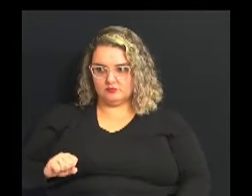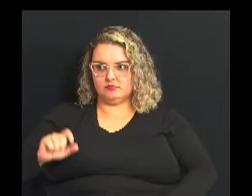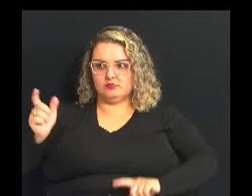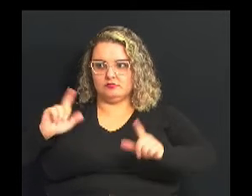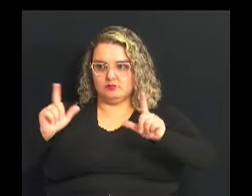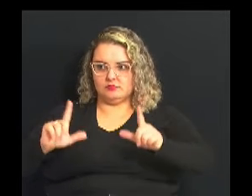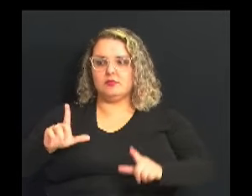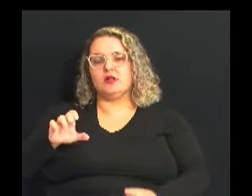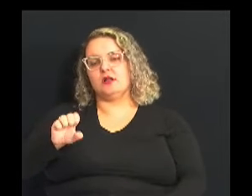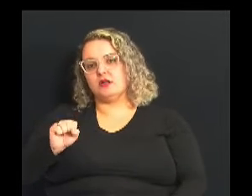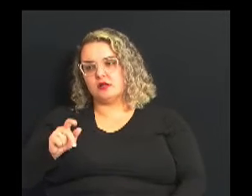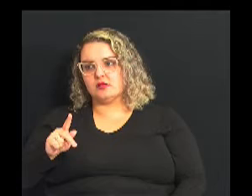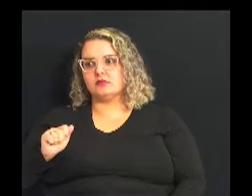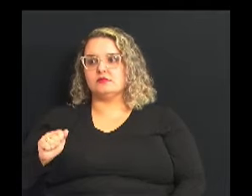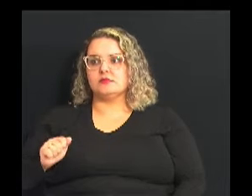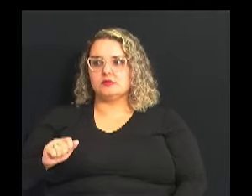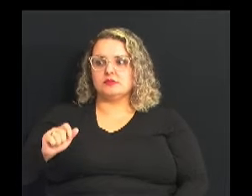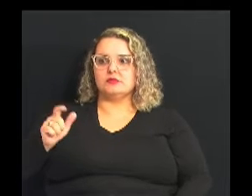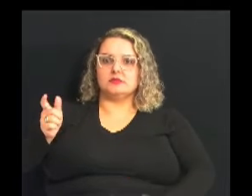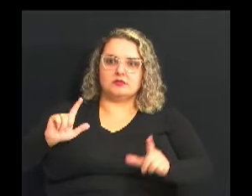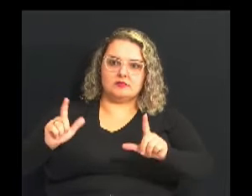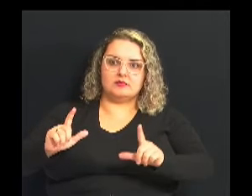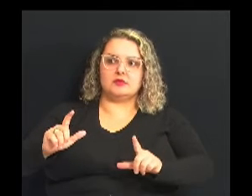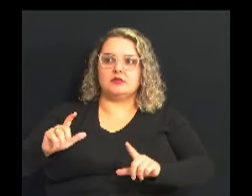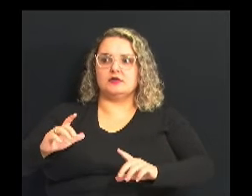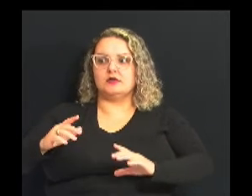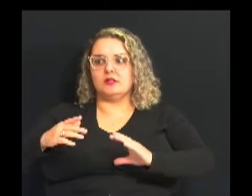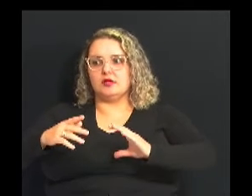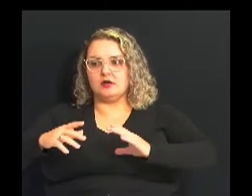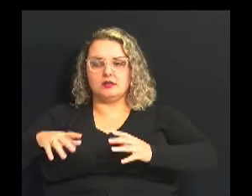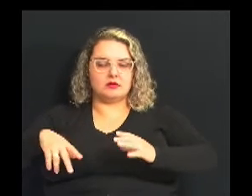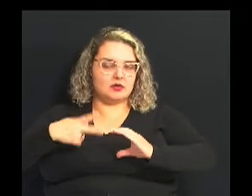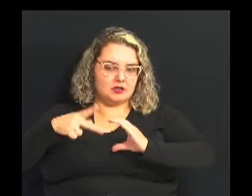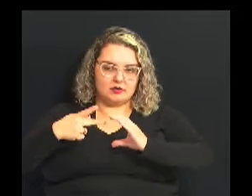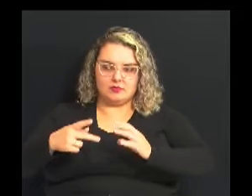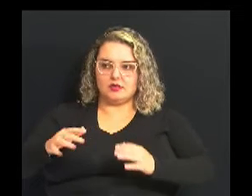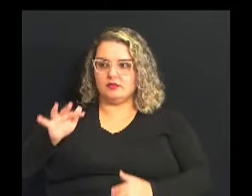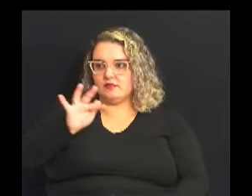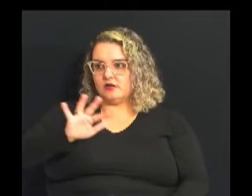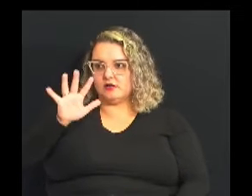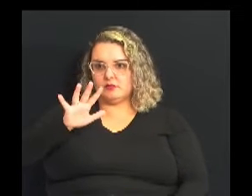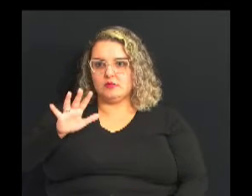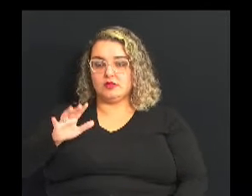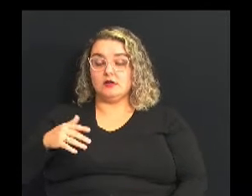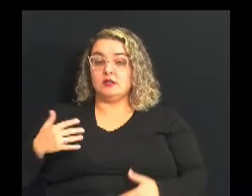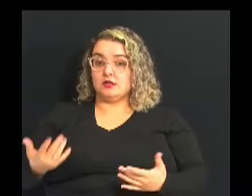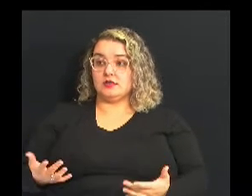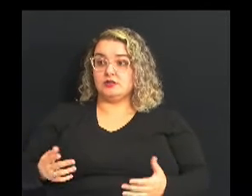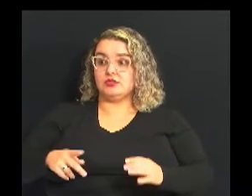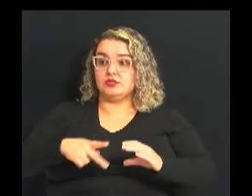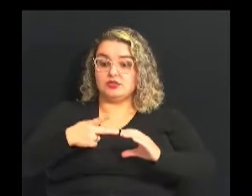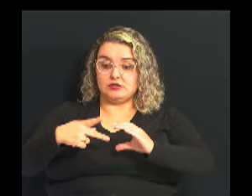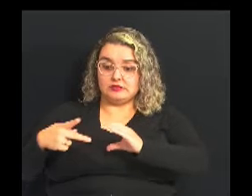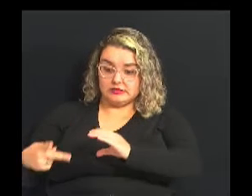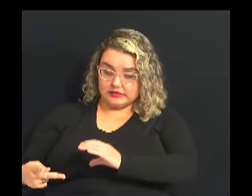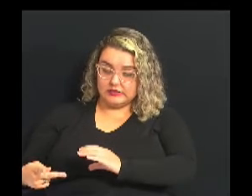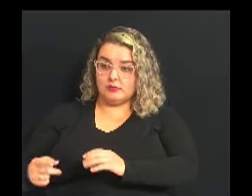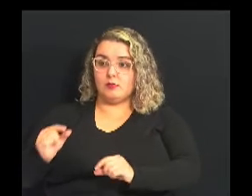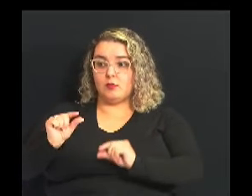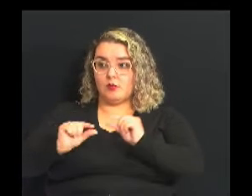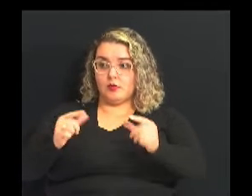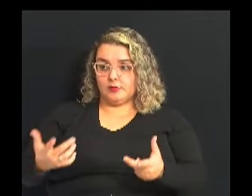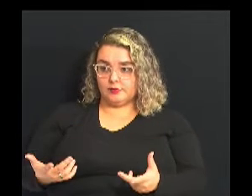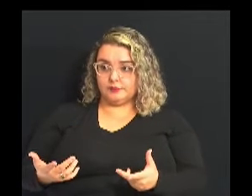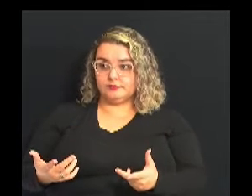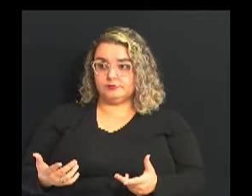a TV Câmara Federal, mas de câmaras municipais existia muito pouca coisa. Então, com esses estudos feitos,